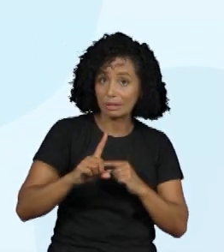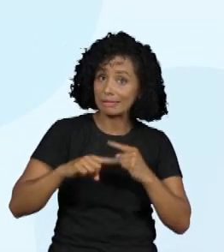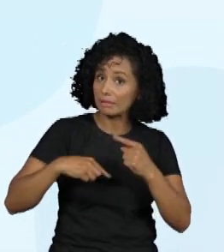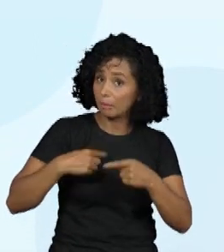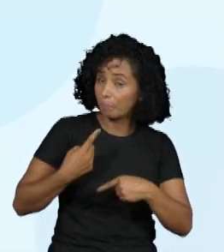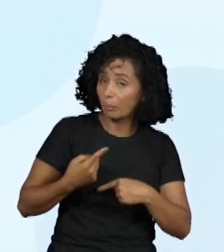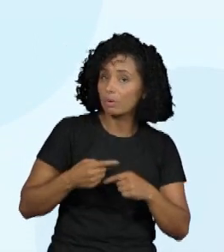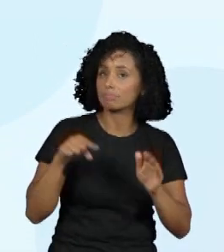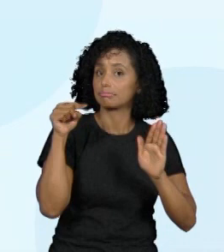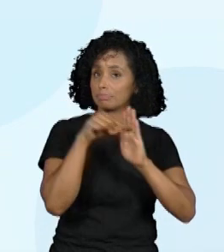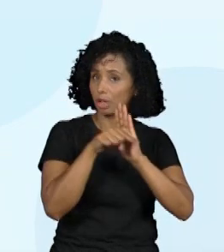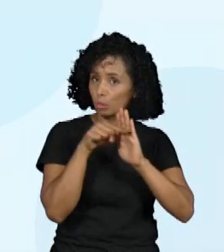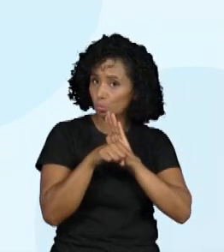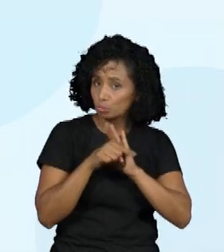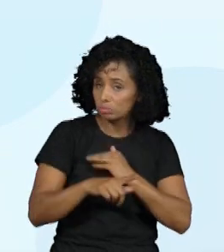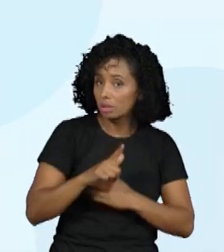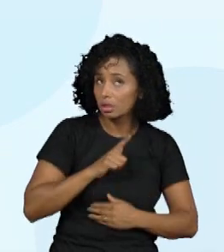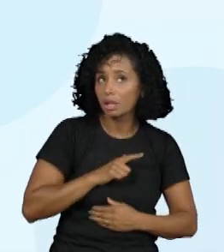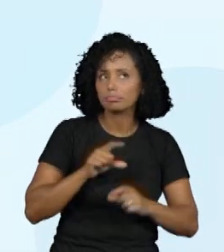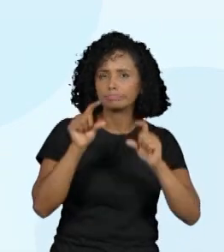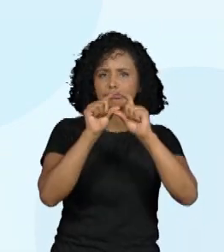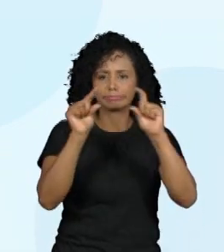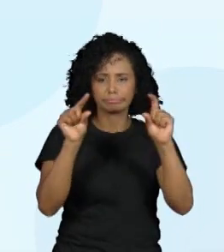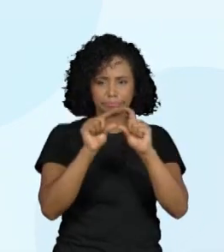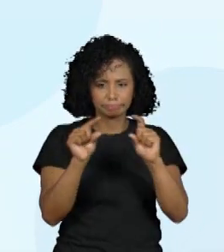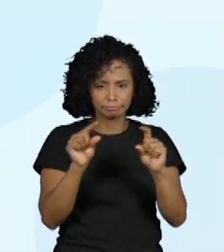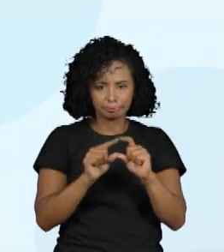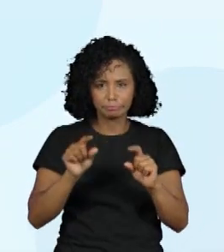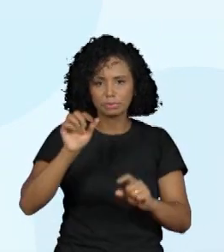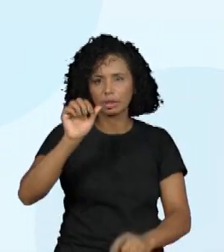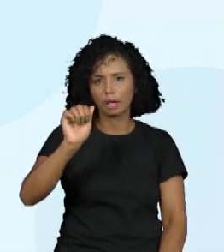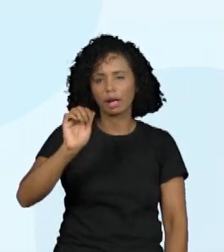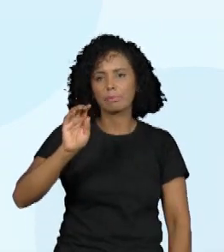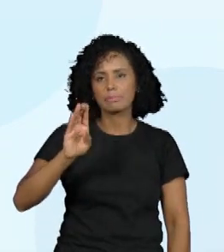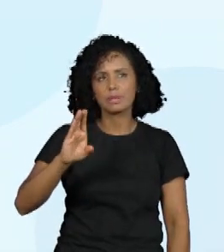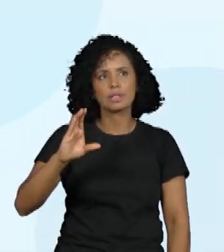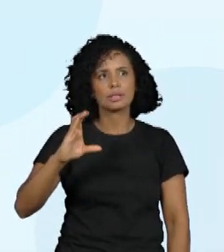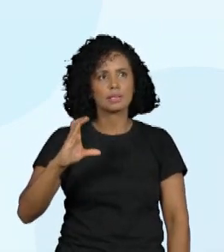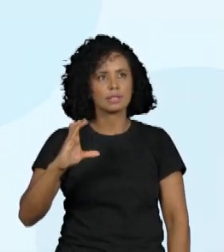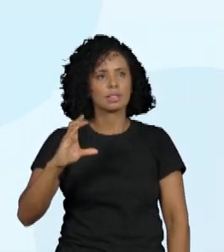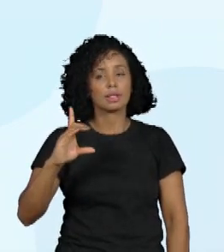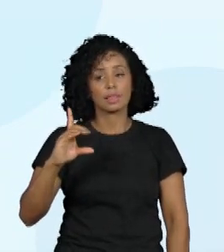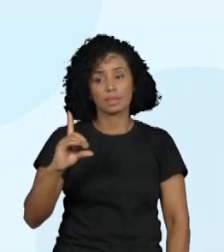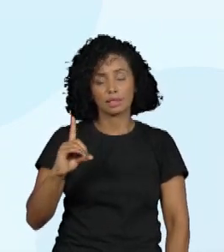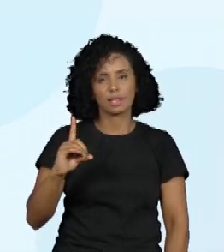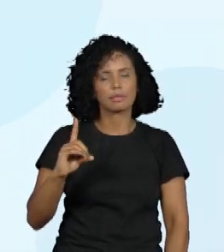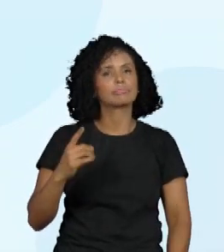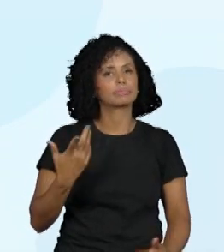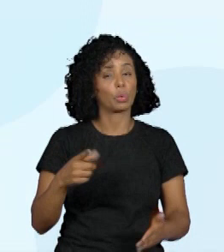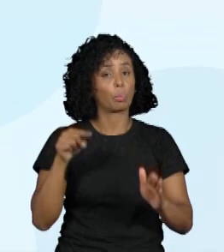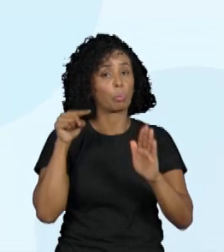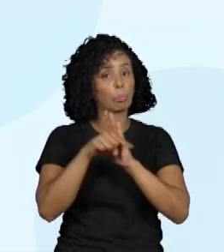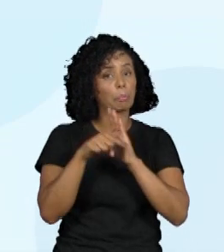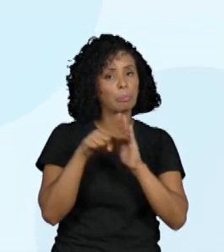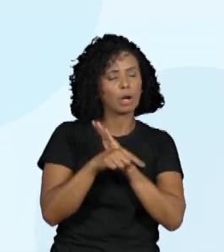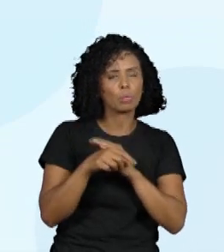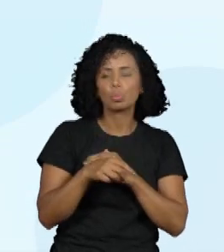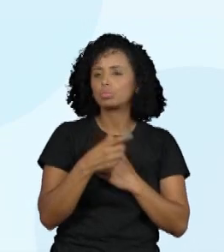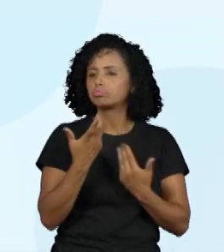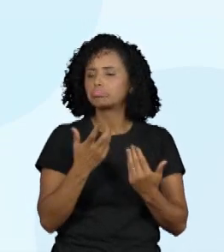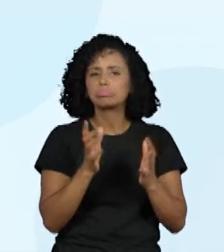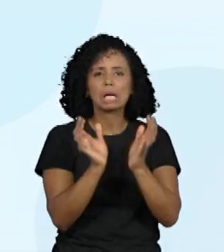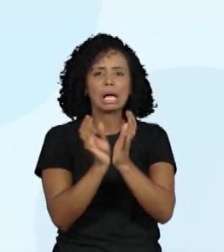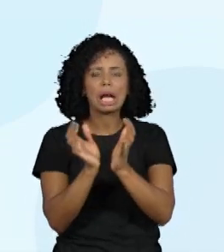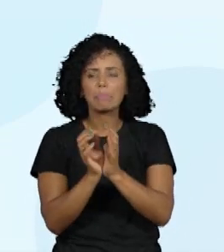perguntinhas também, olha, perguntando qual equipe contou mais objetos, qual dela contou menos objetos. Depois que você colocar